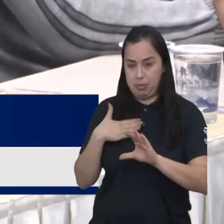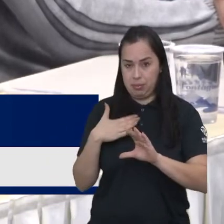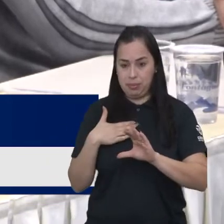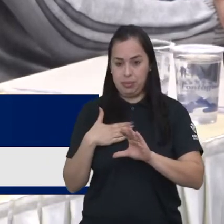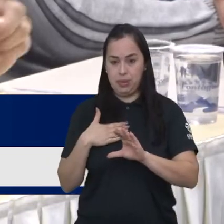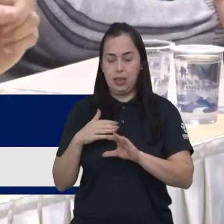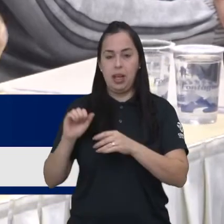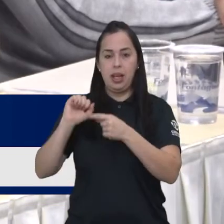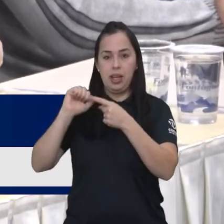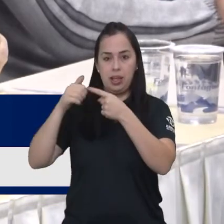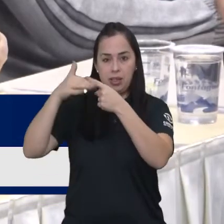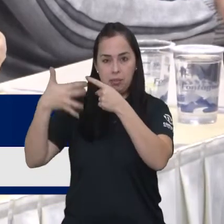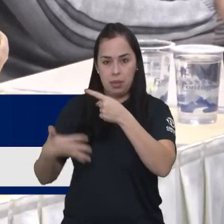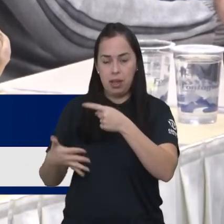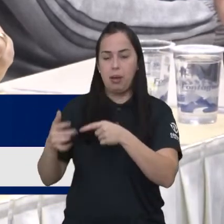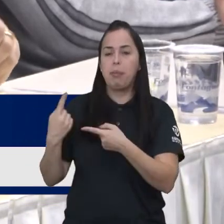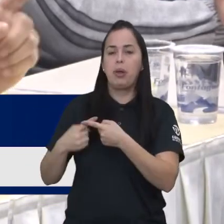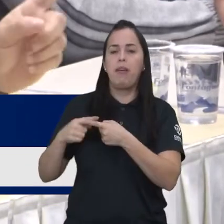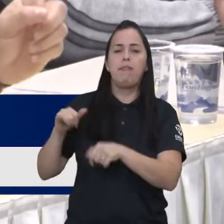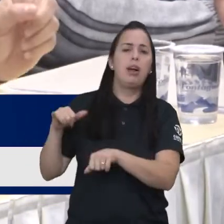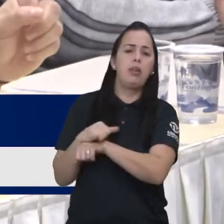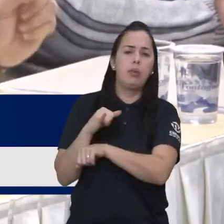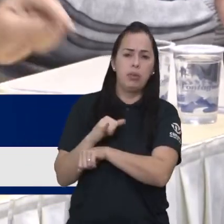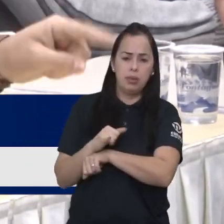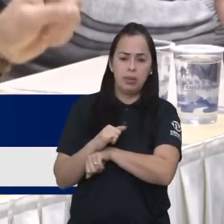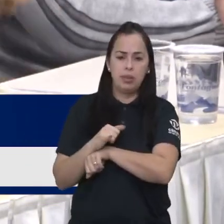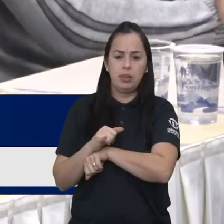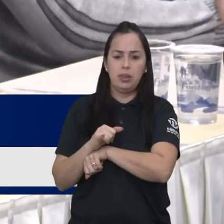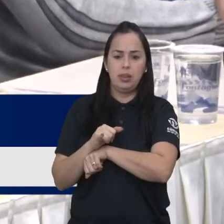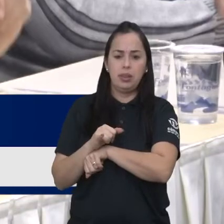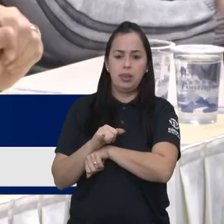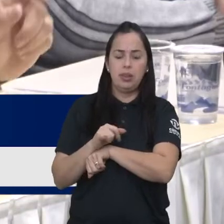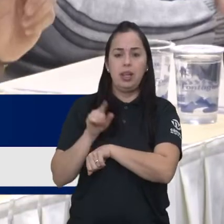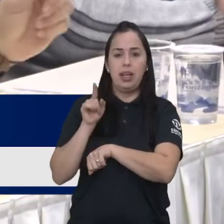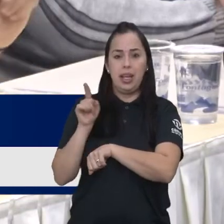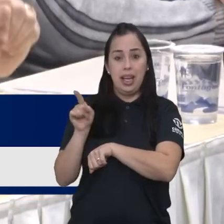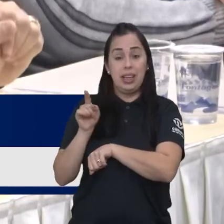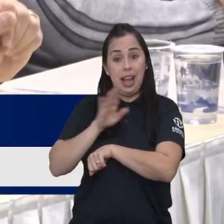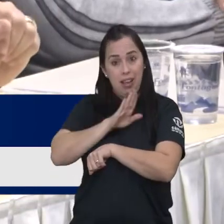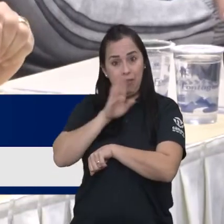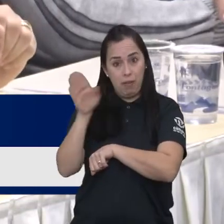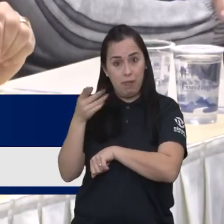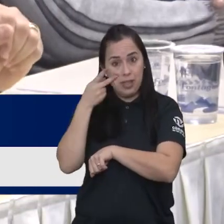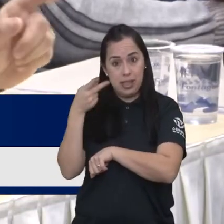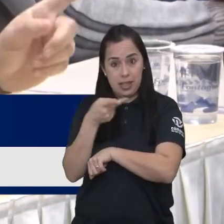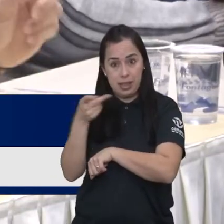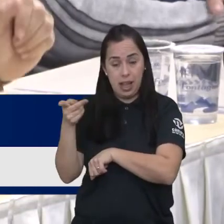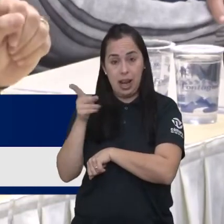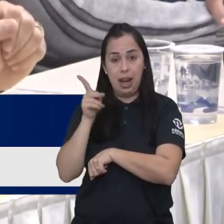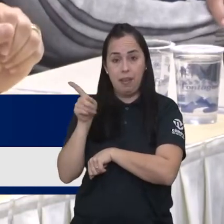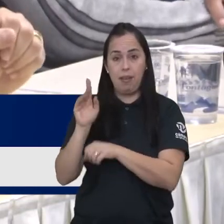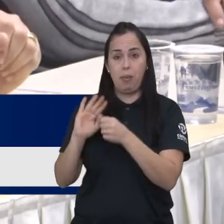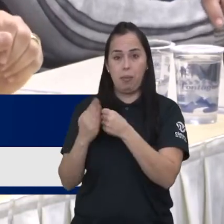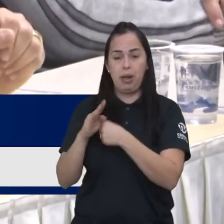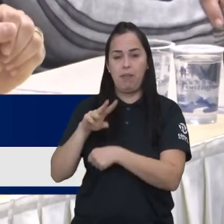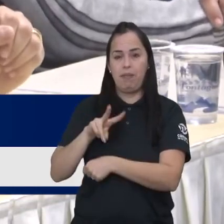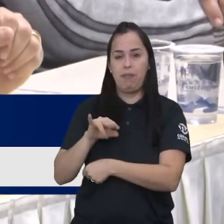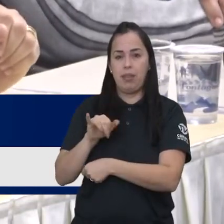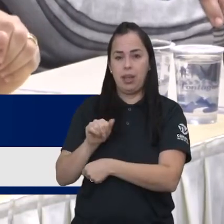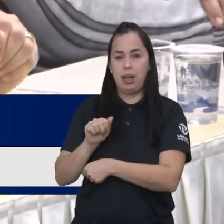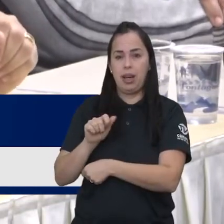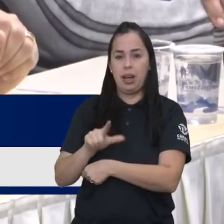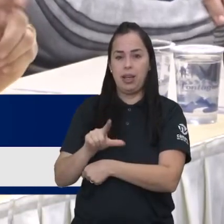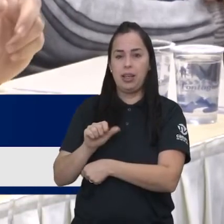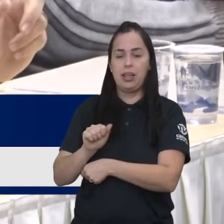para justificar a ausência dele que, por sinal, ele está na desapropriação da Vila São Benedito ali